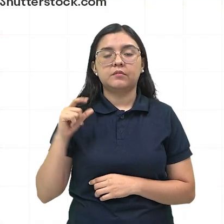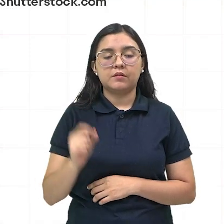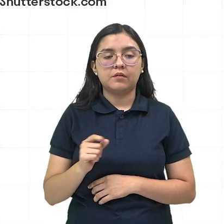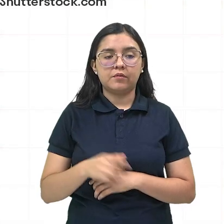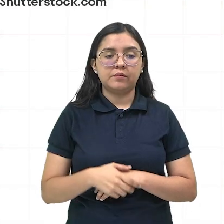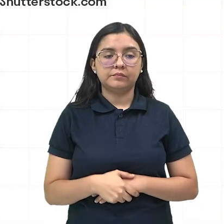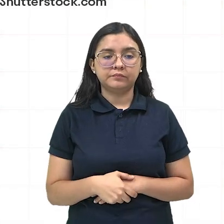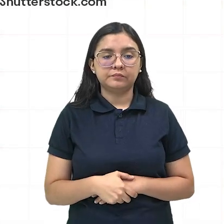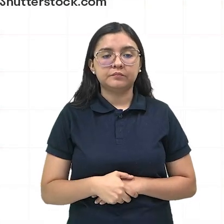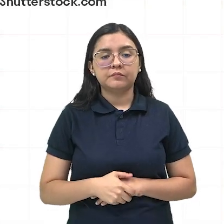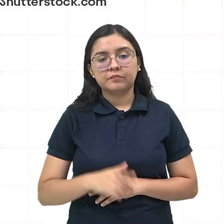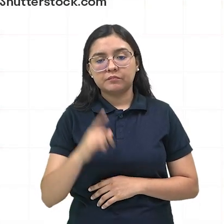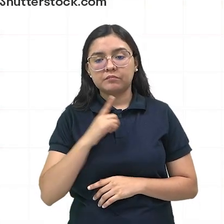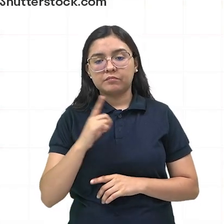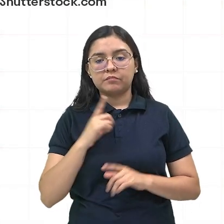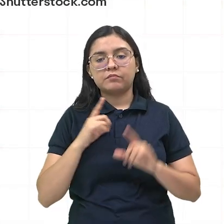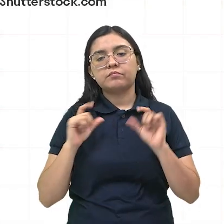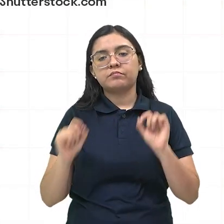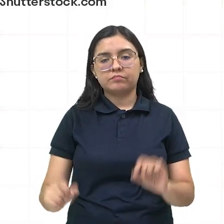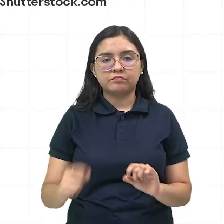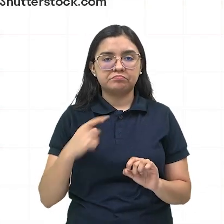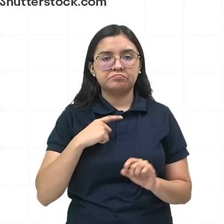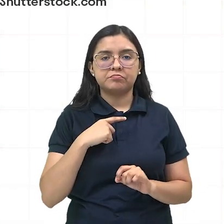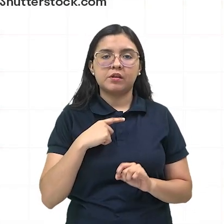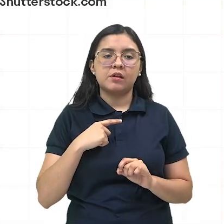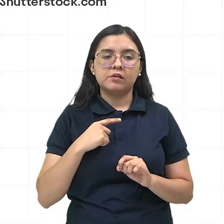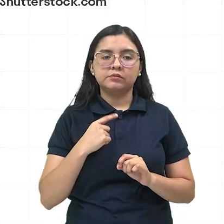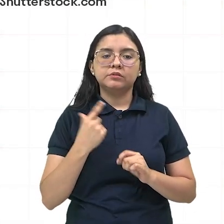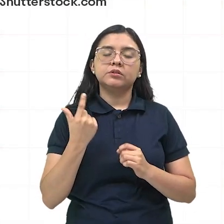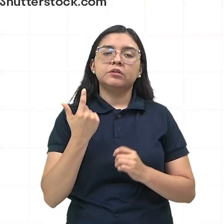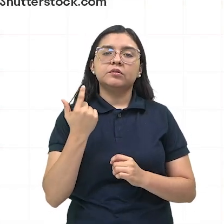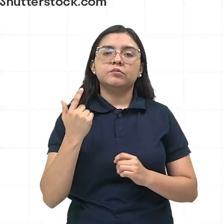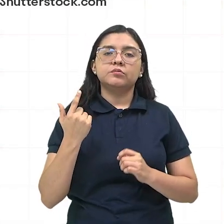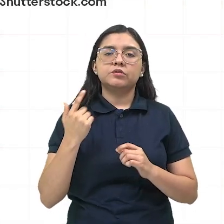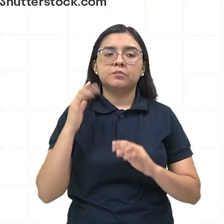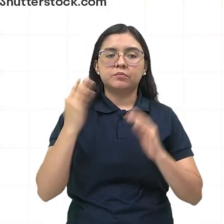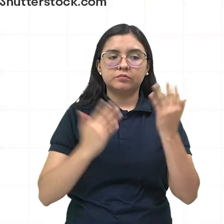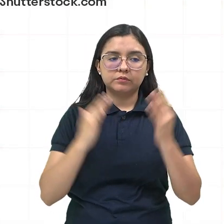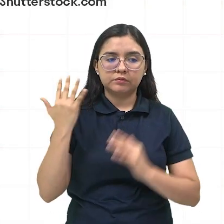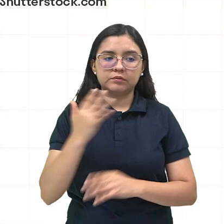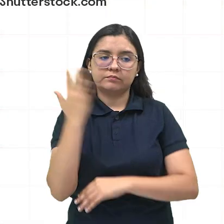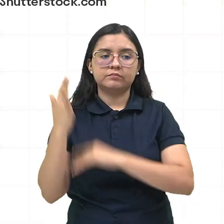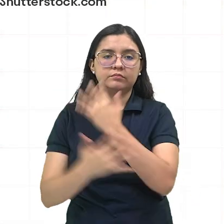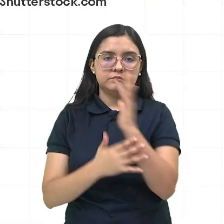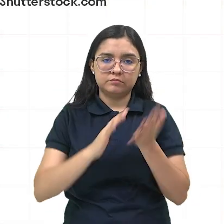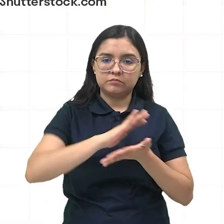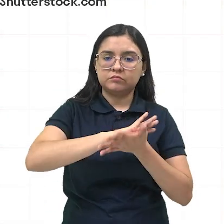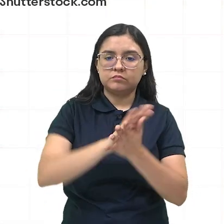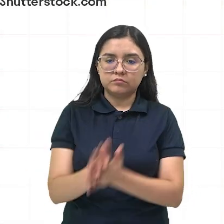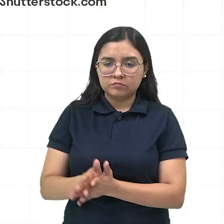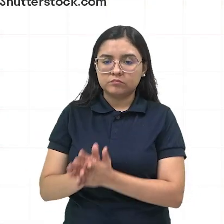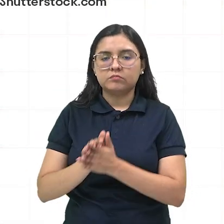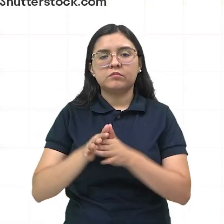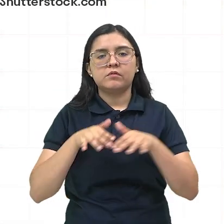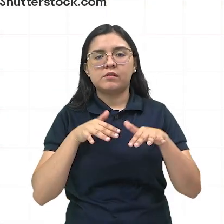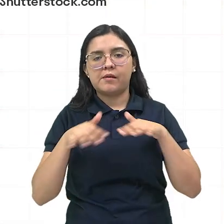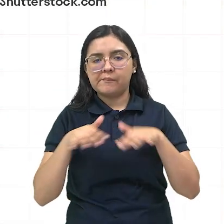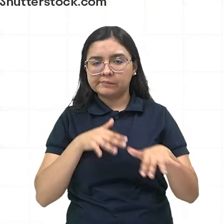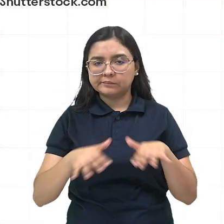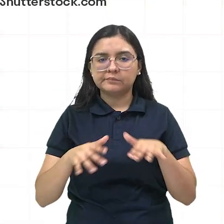a questão dos desastres naturais. É a questão dos desastres naturais. Quando você tem furacões, tufões,